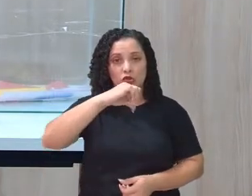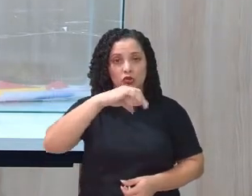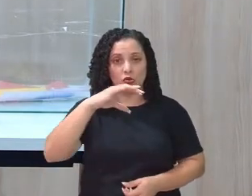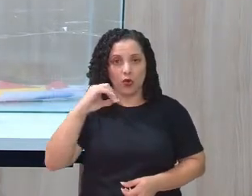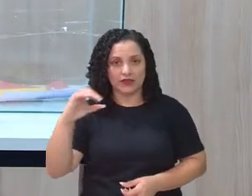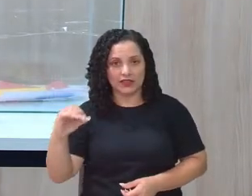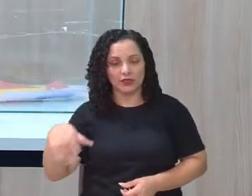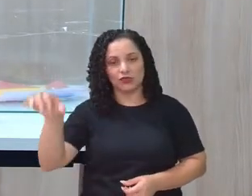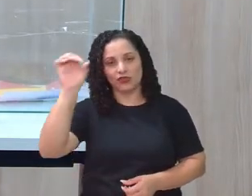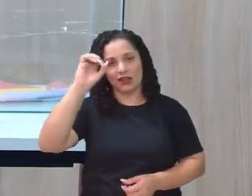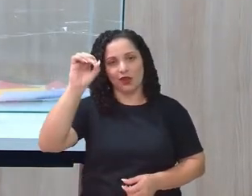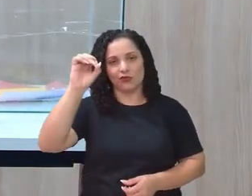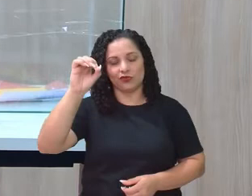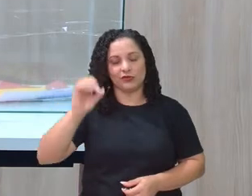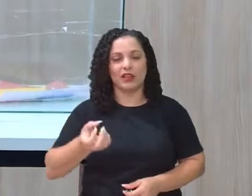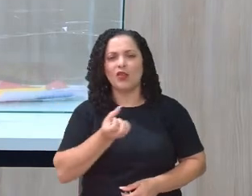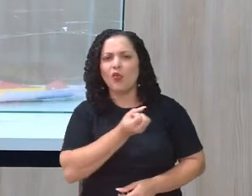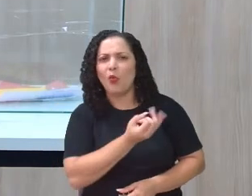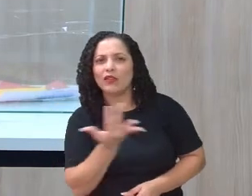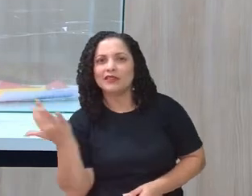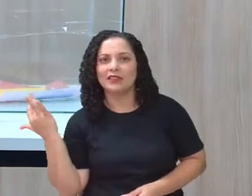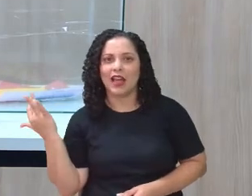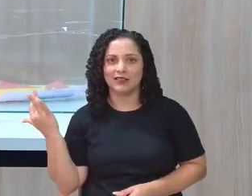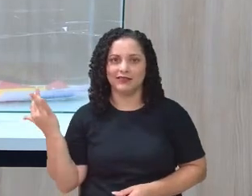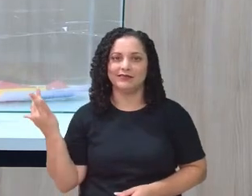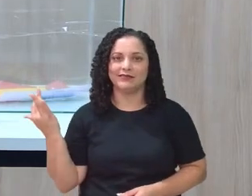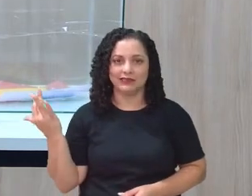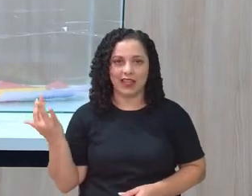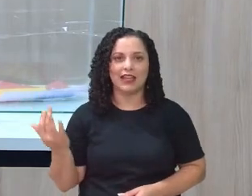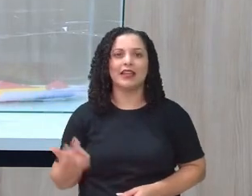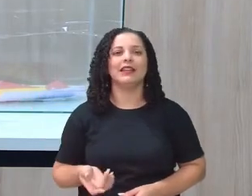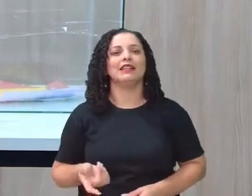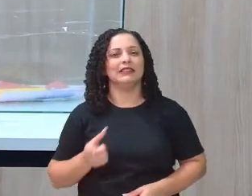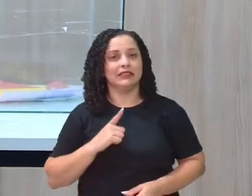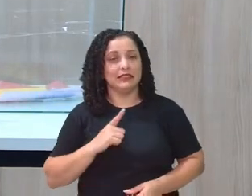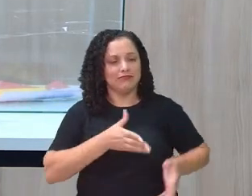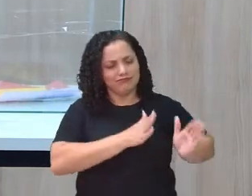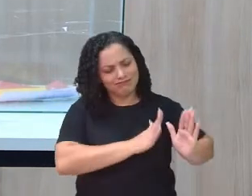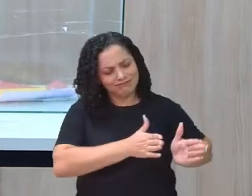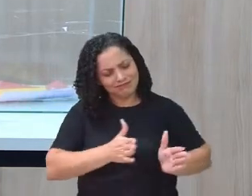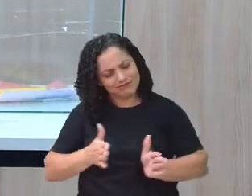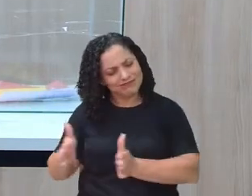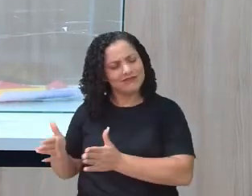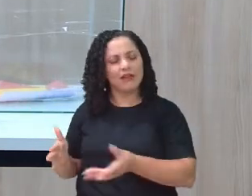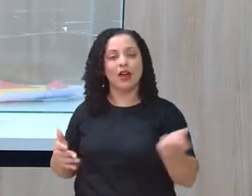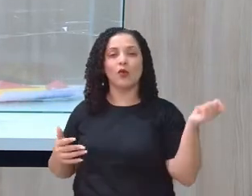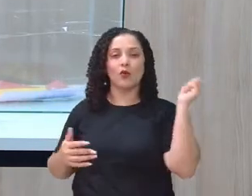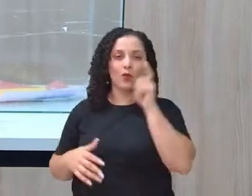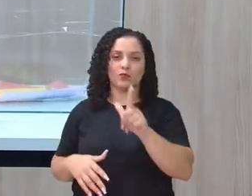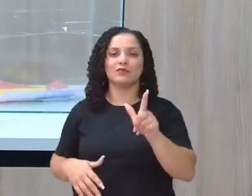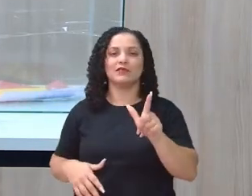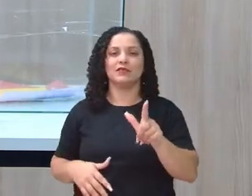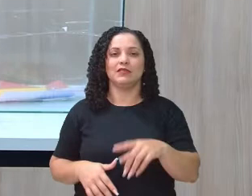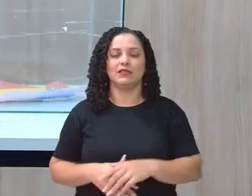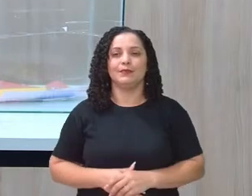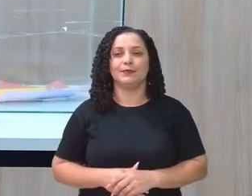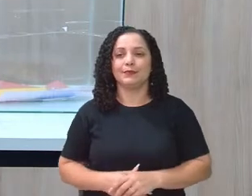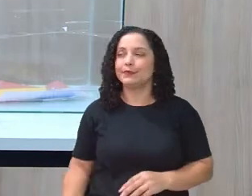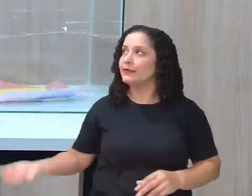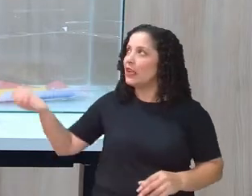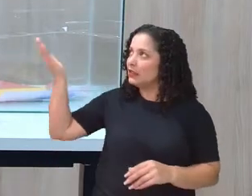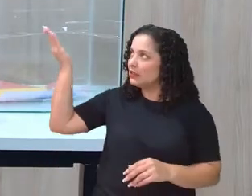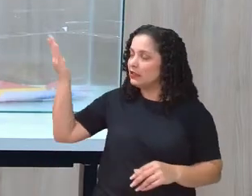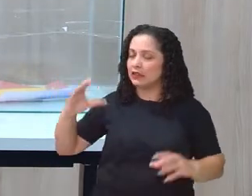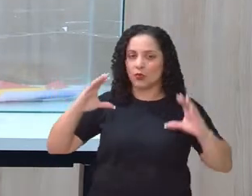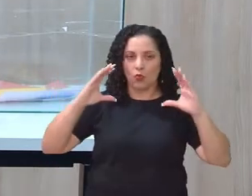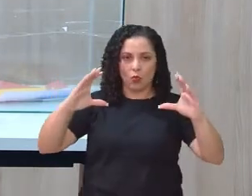pode calcular aí a quantidade de voltas que ele deu para fazer essa manobra. Então, a gente tem aqui que em uma circunferência,